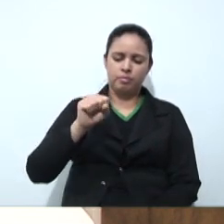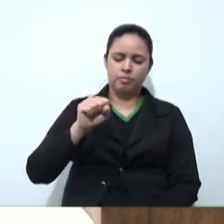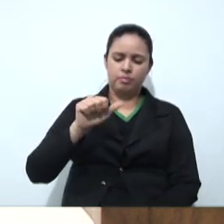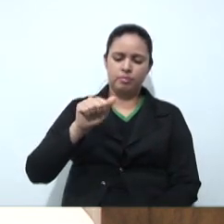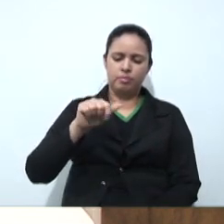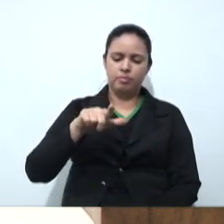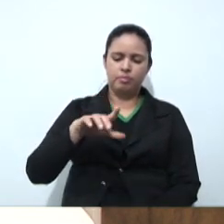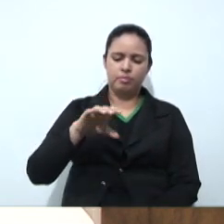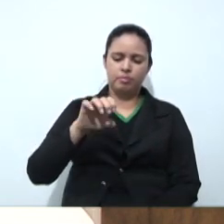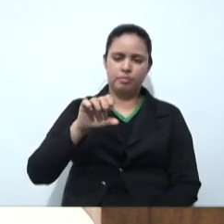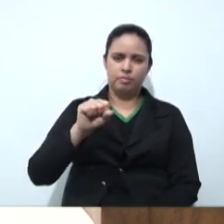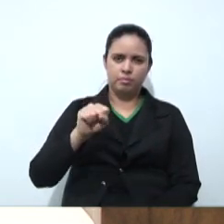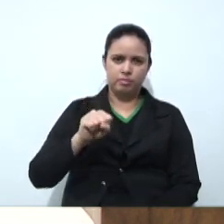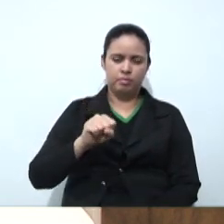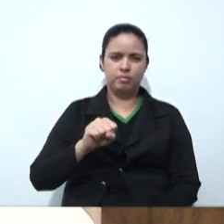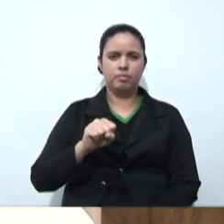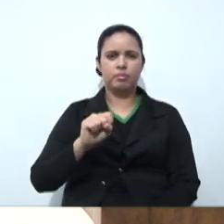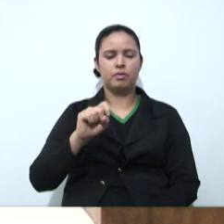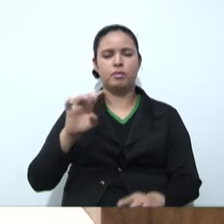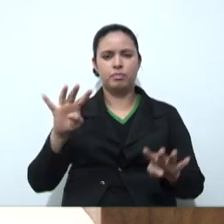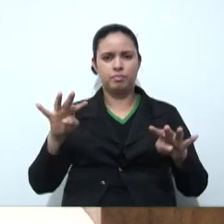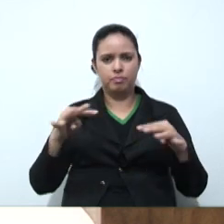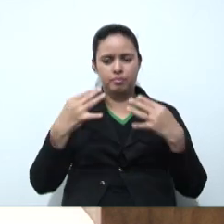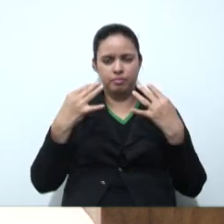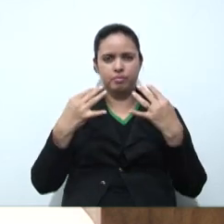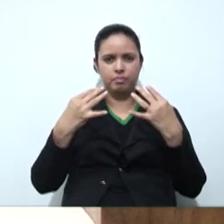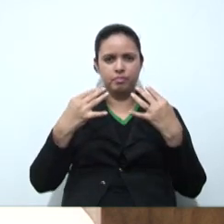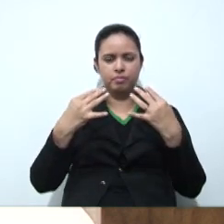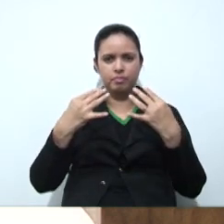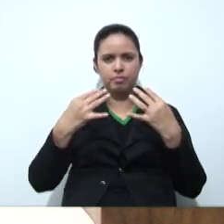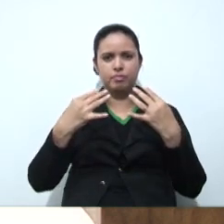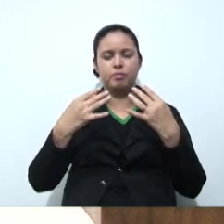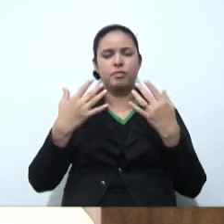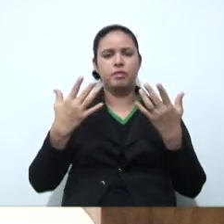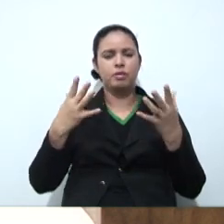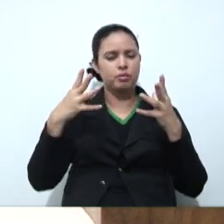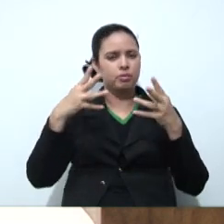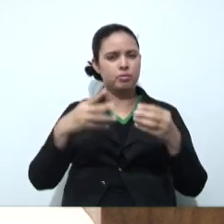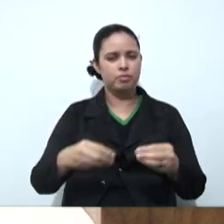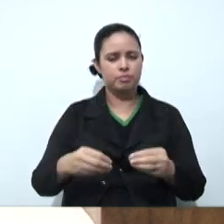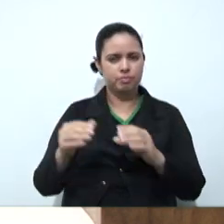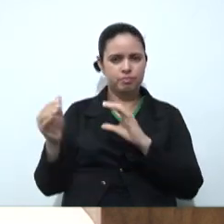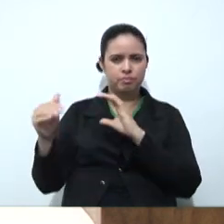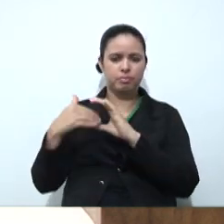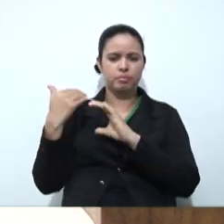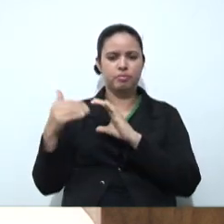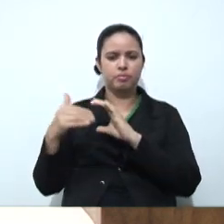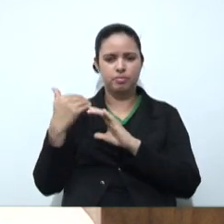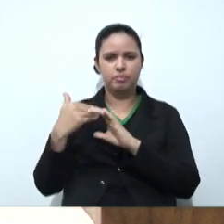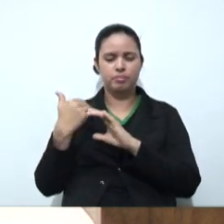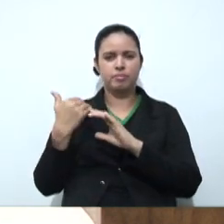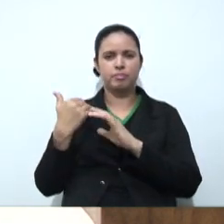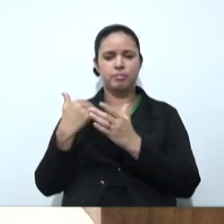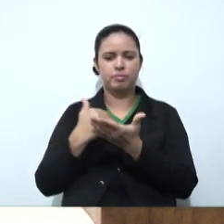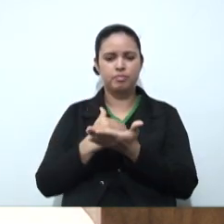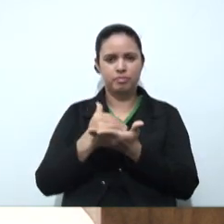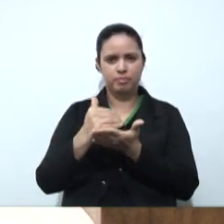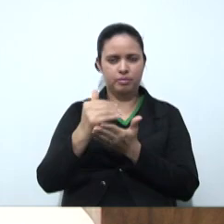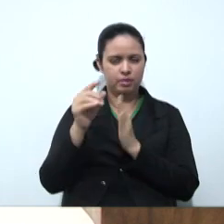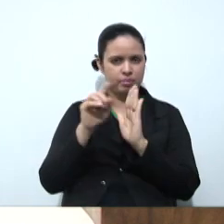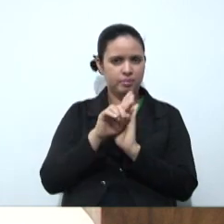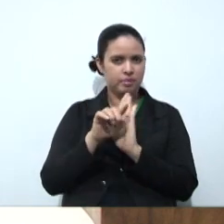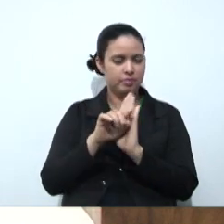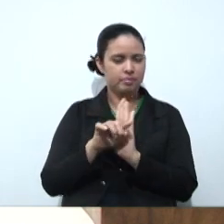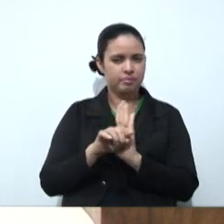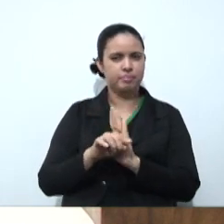Explícigo. Também ativos e atentos à aula. Provavelmente vão começar a participar. Muito bom. A partir das questões aí que